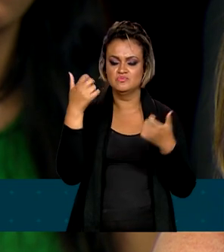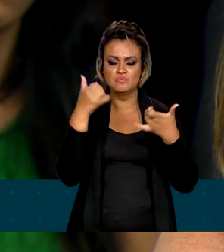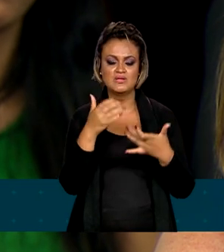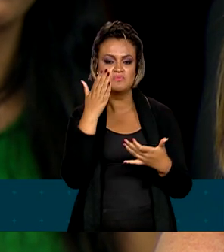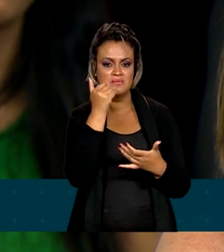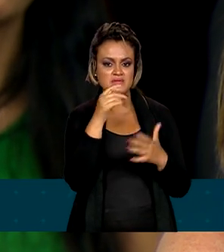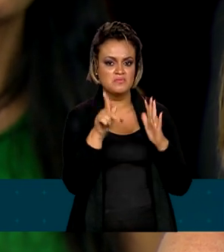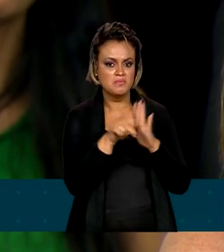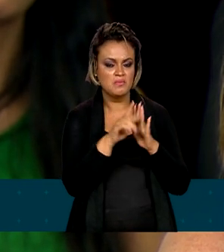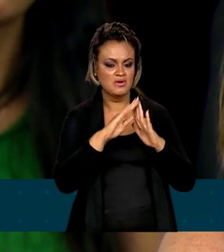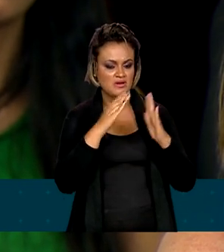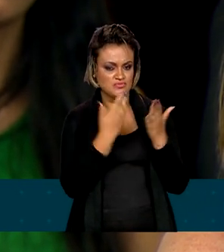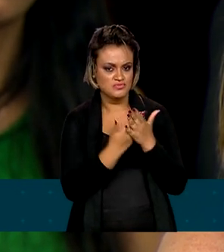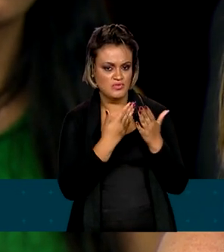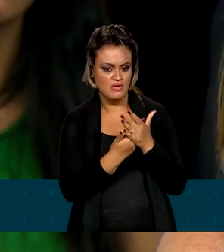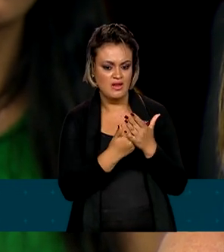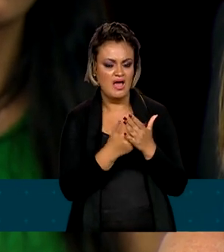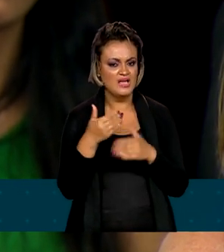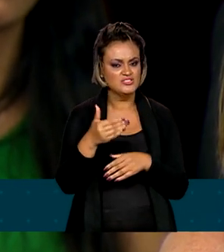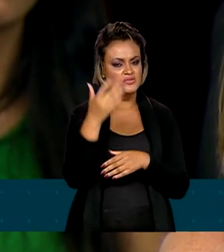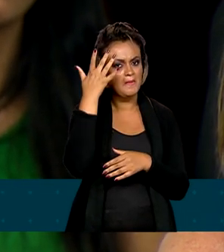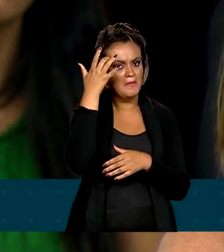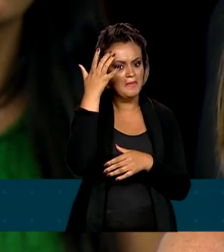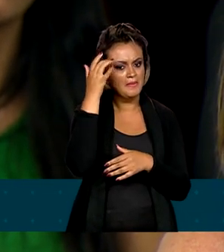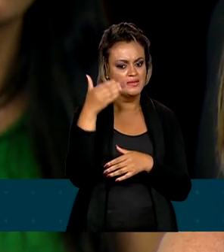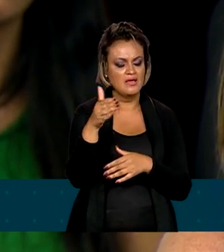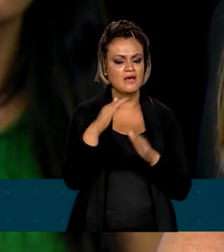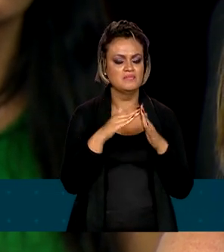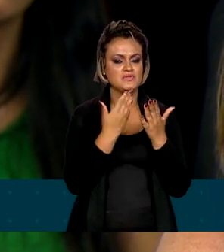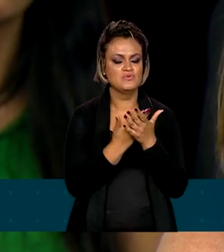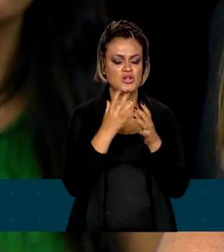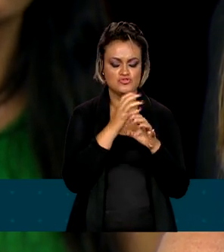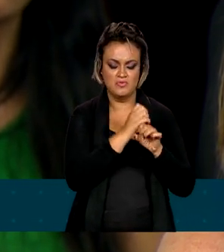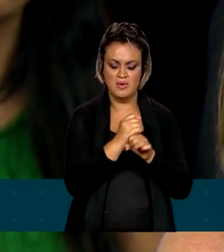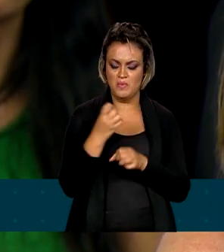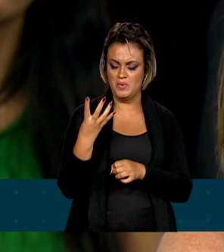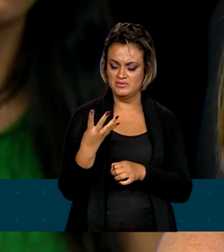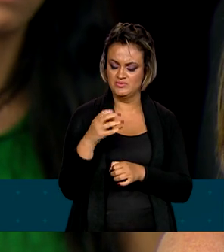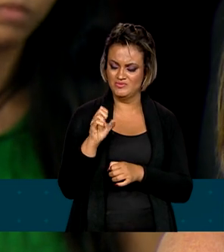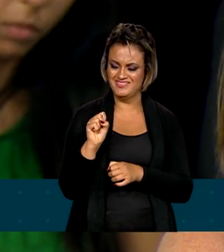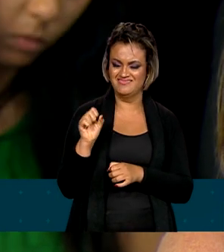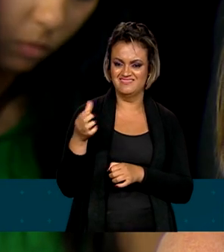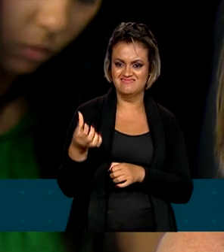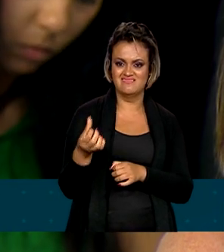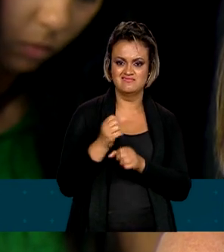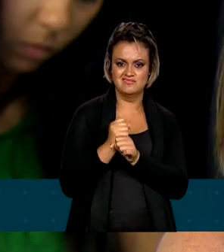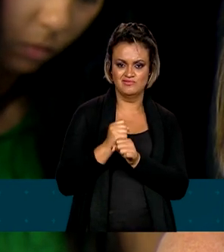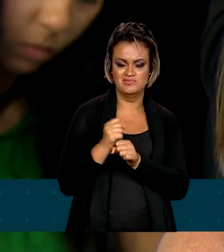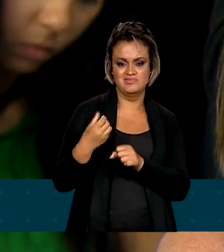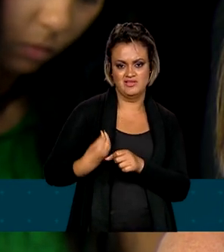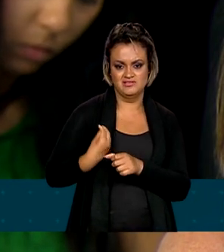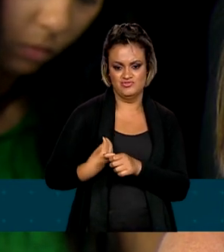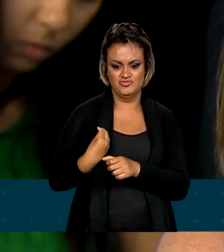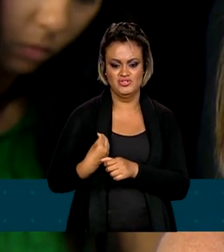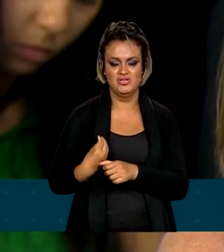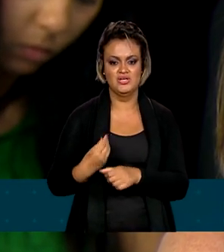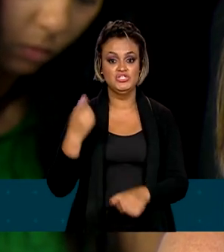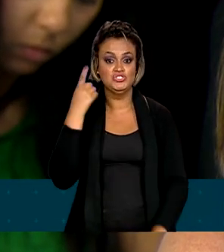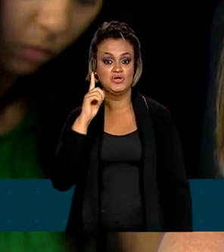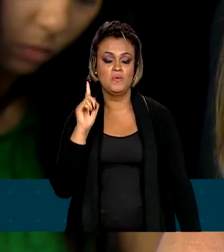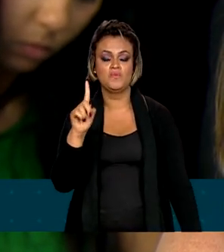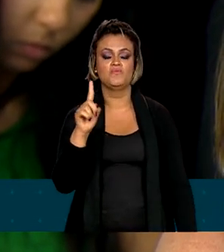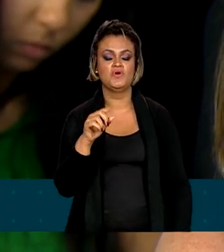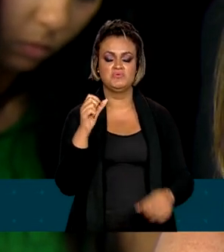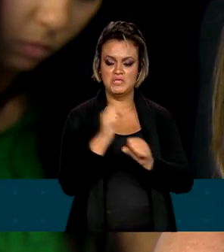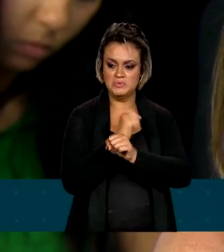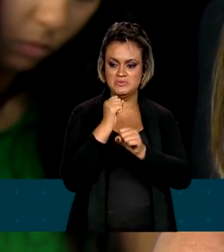alimentação escolar, daqui a 2 dias a minha cidade completa 486 anos e nós vamos começar no único dia a obra